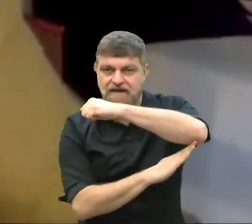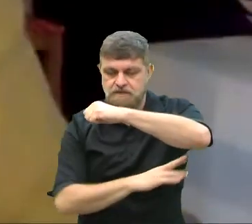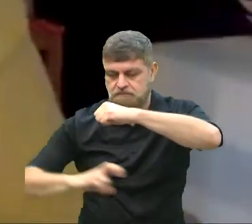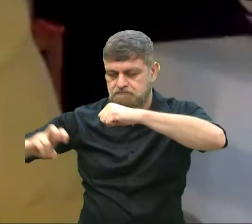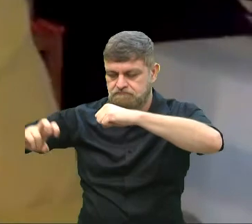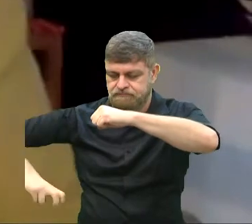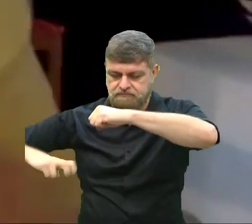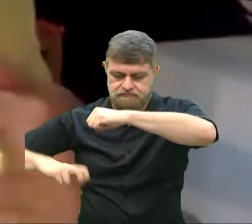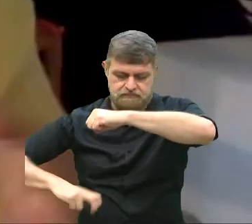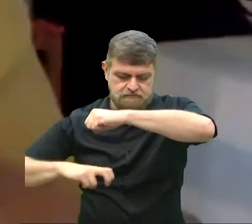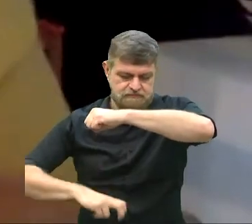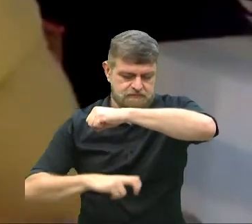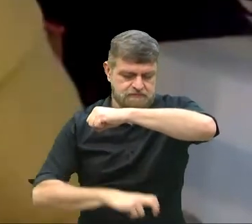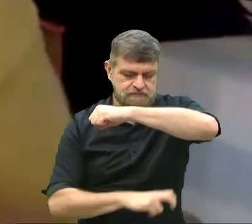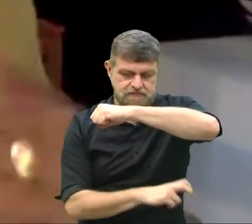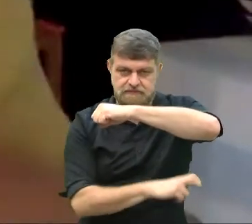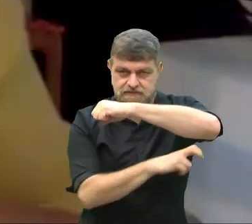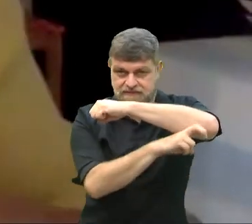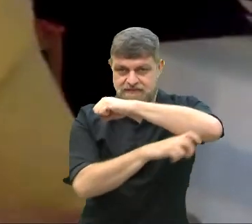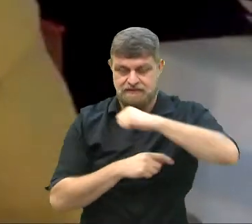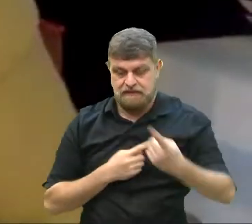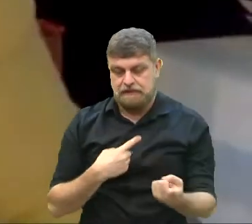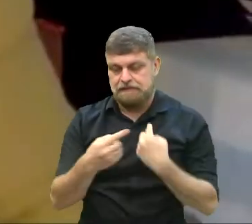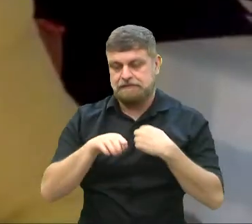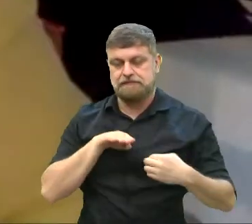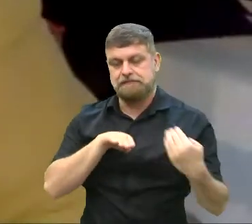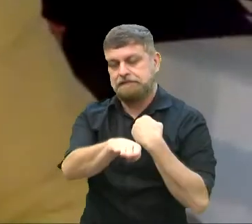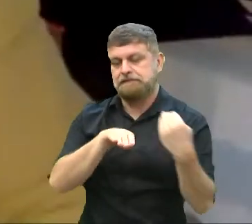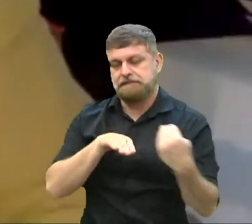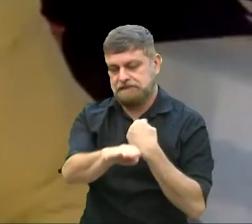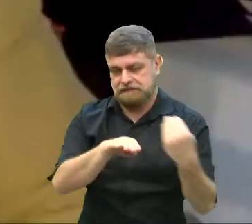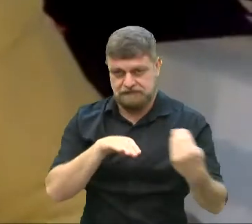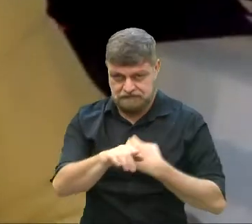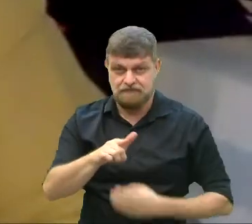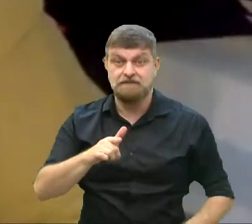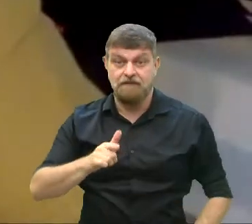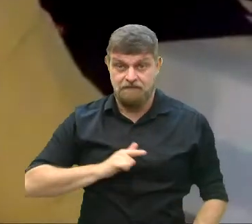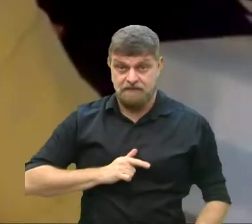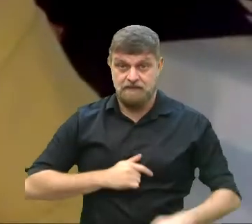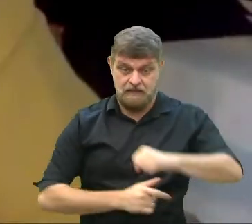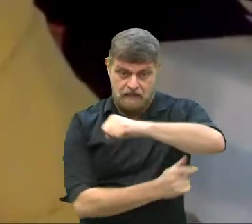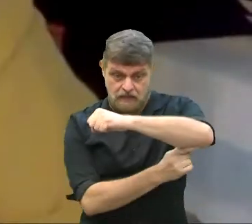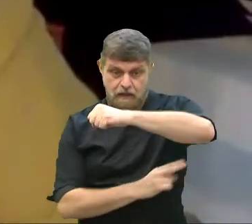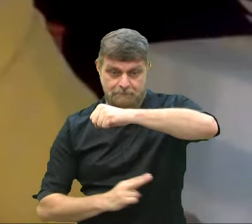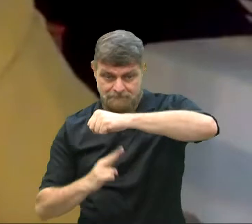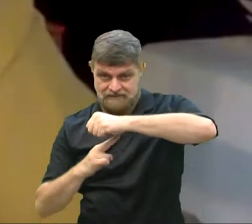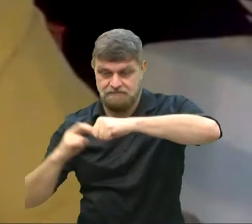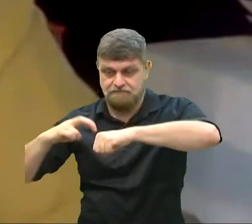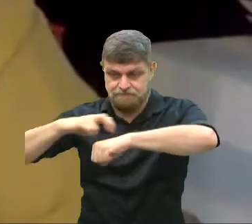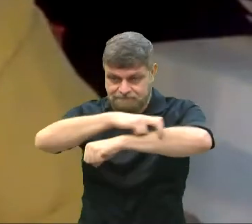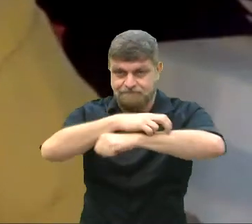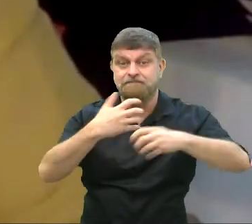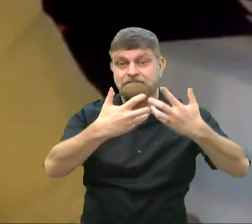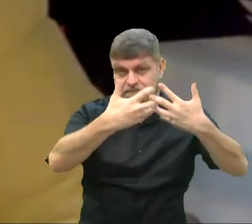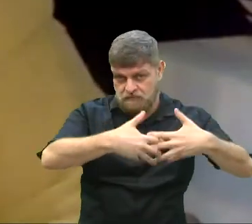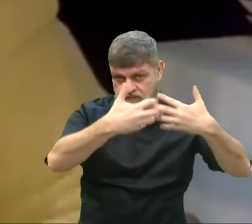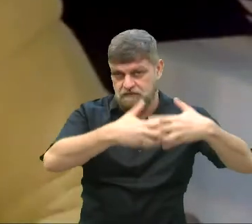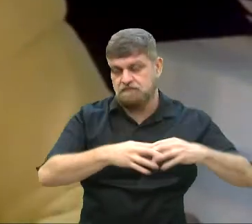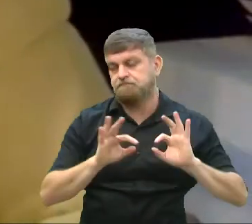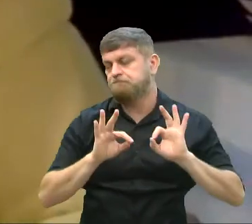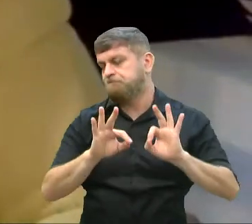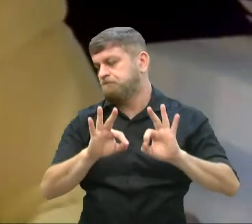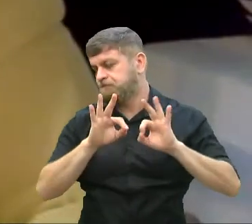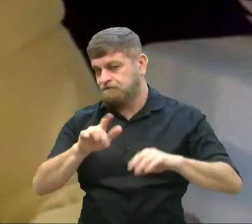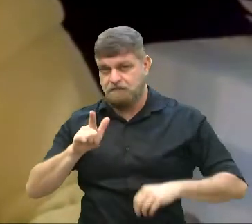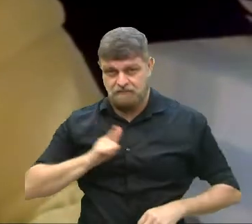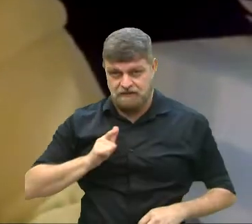os animais terrestres, animais de água, de beira d'água. Então, essas passarelas têm funcionado, né, já tem